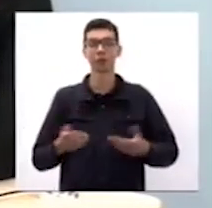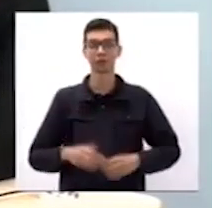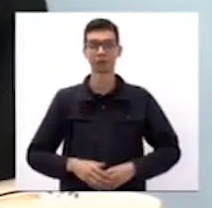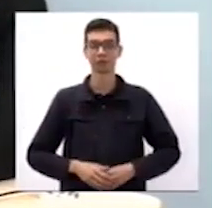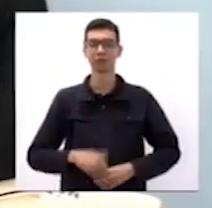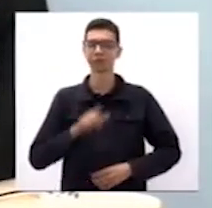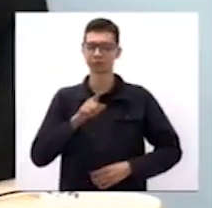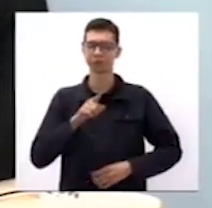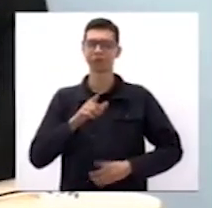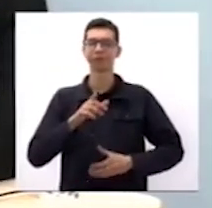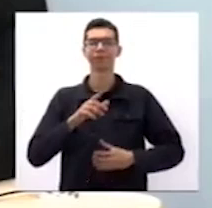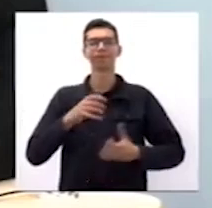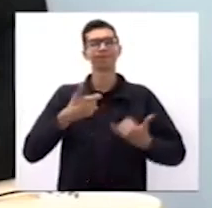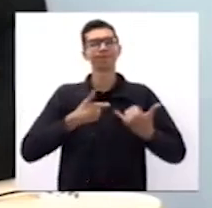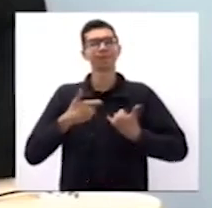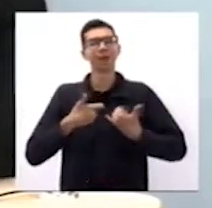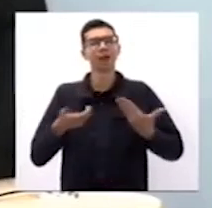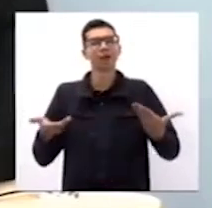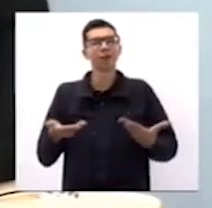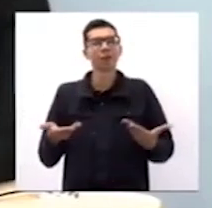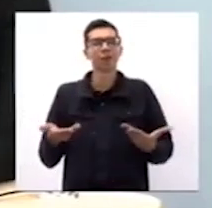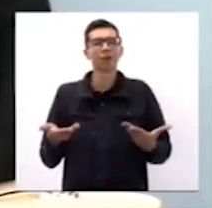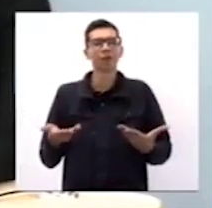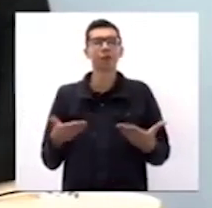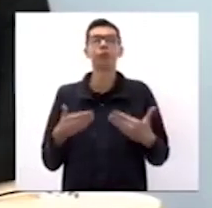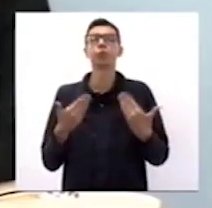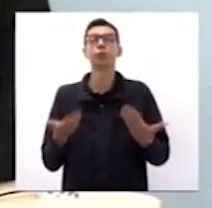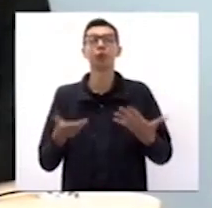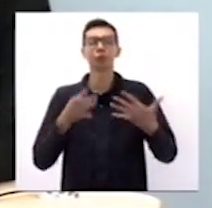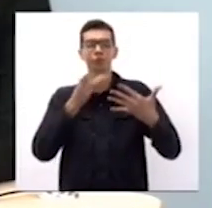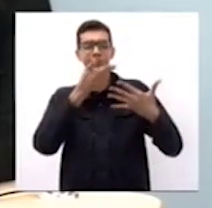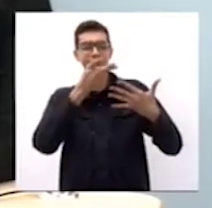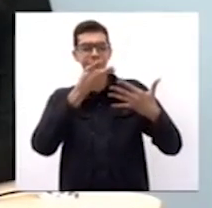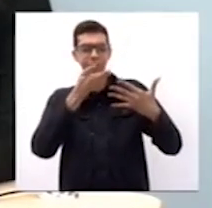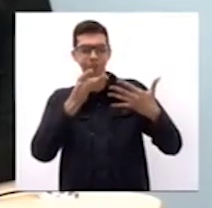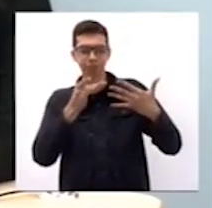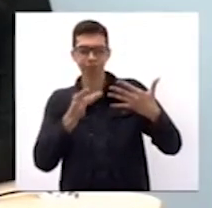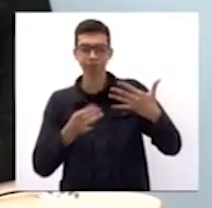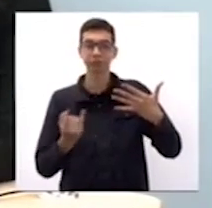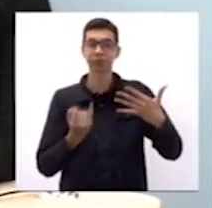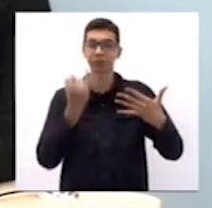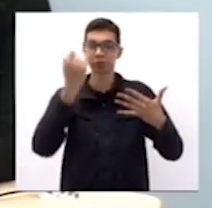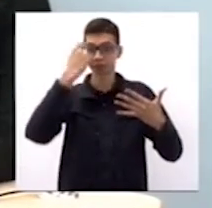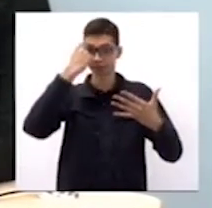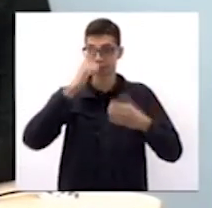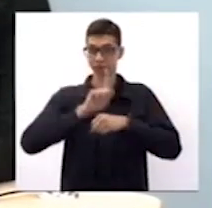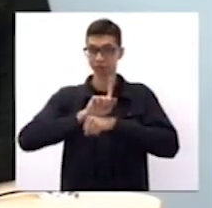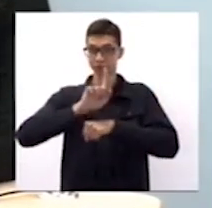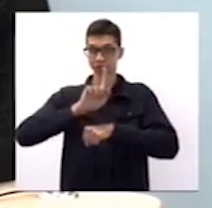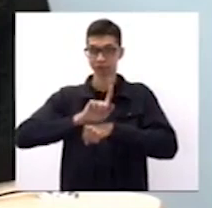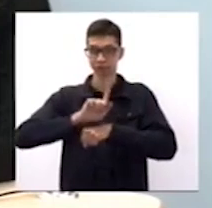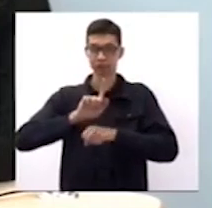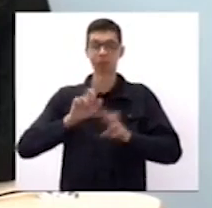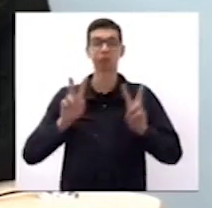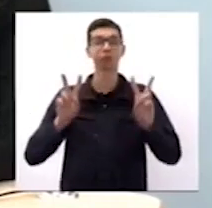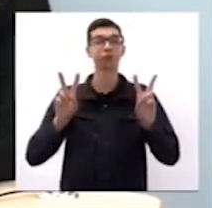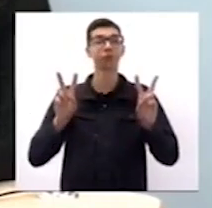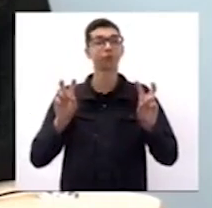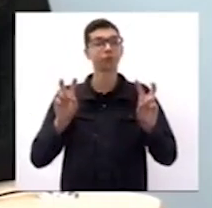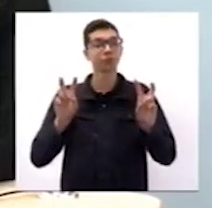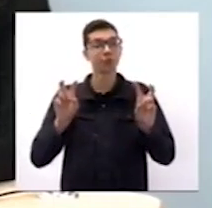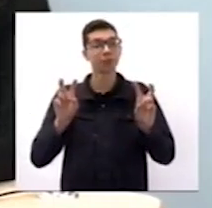mim agora, quais seriam esses pontos importantes, né? Quando a gente pensa na gestão dos ambientes